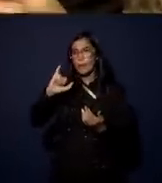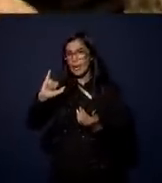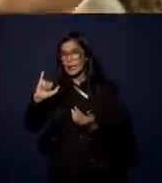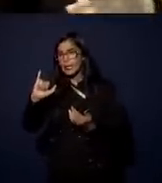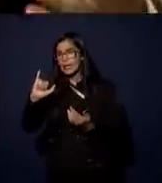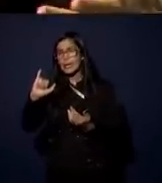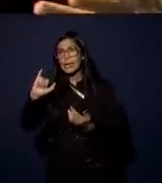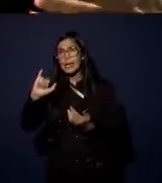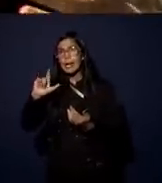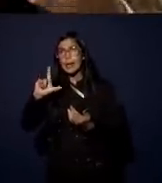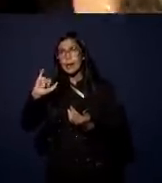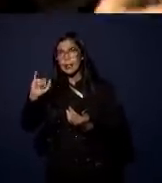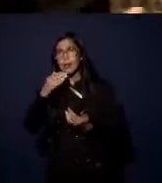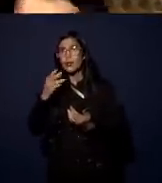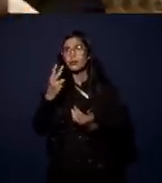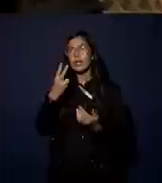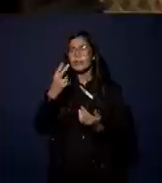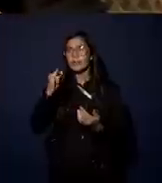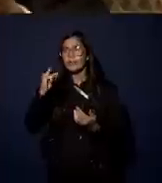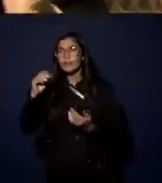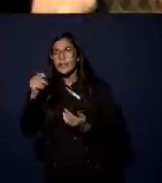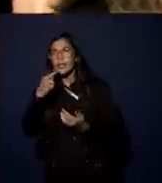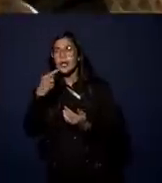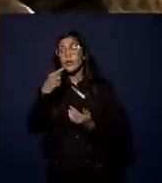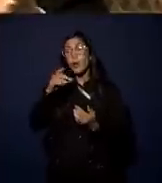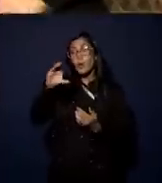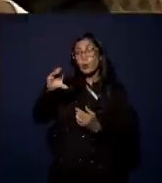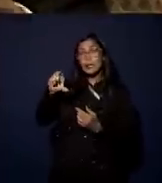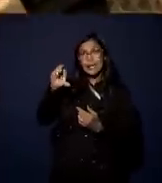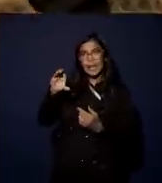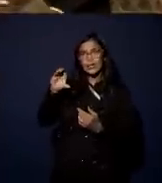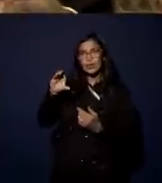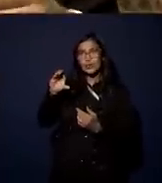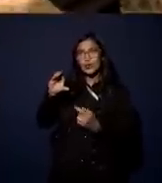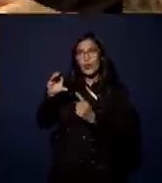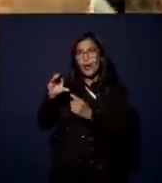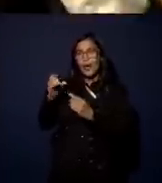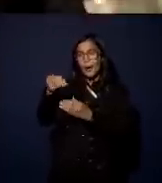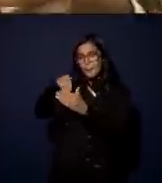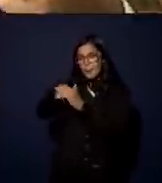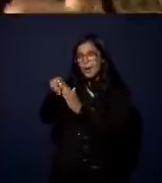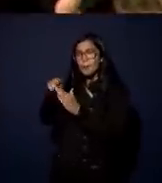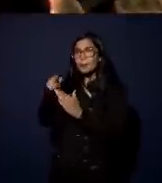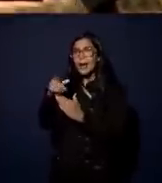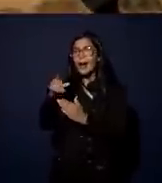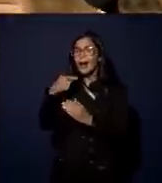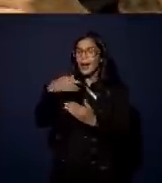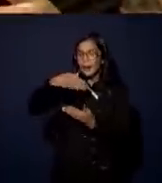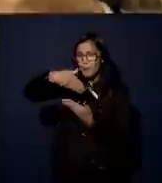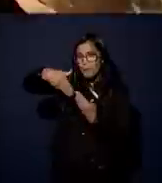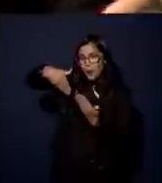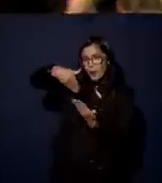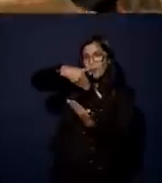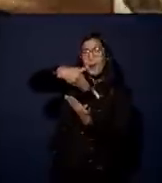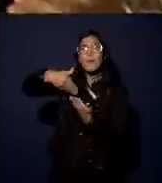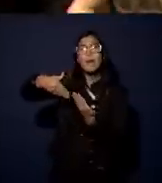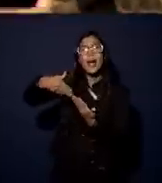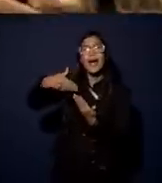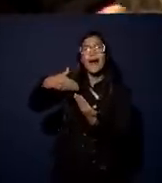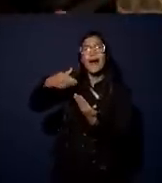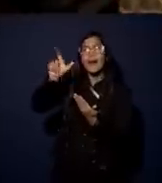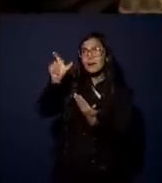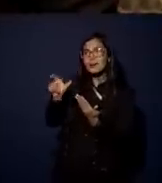vem desenvolvendo né se Pilar do crédito como Pilar essencial né para girar a roda de consumo e ao mesmo tempo